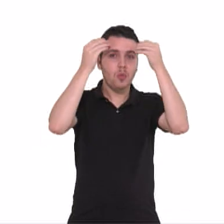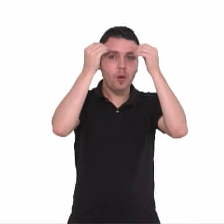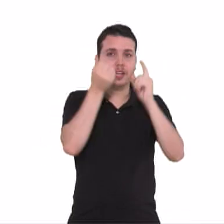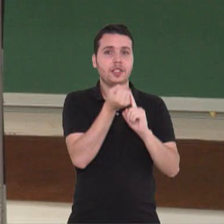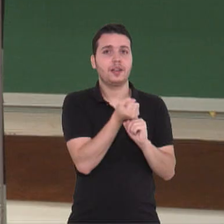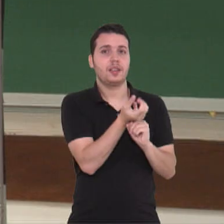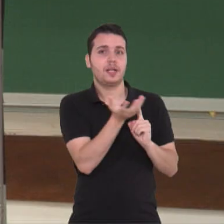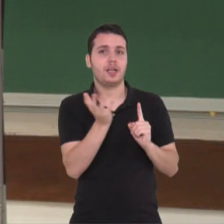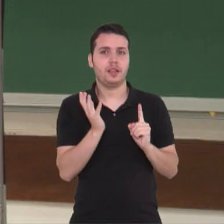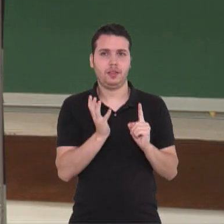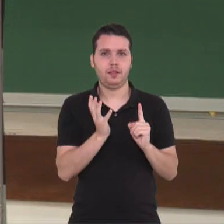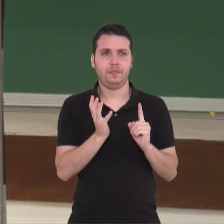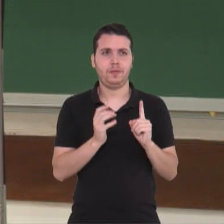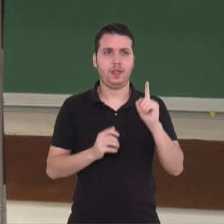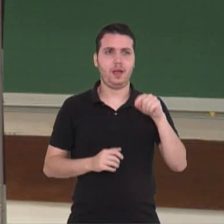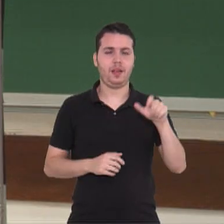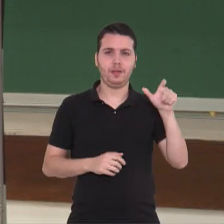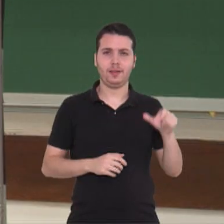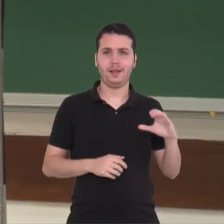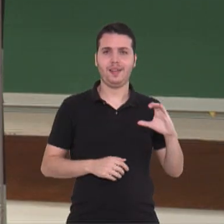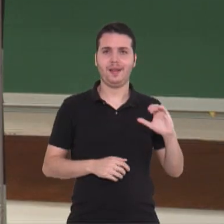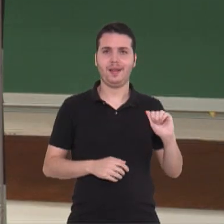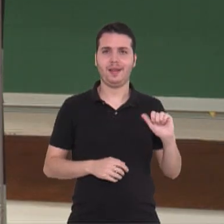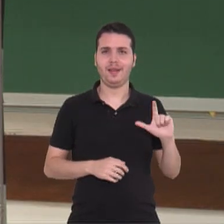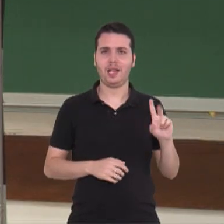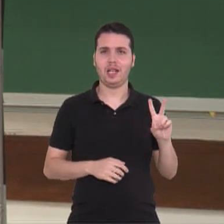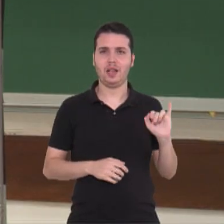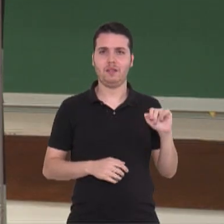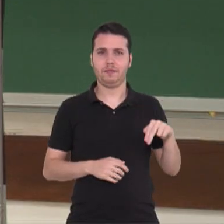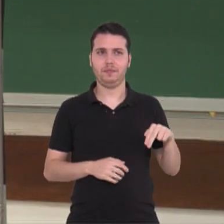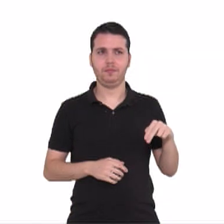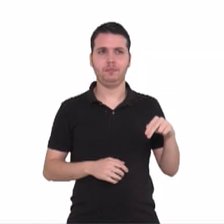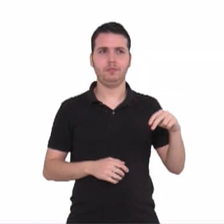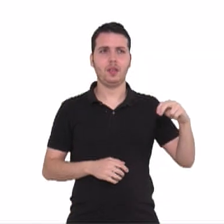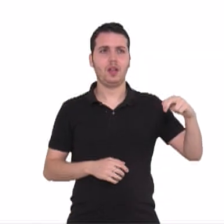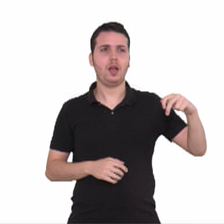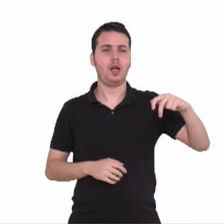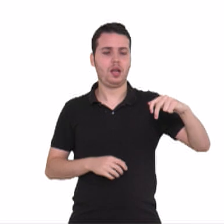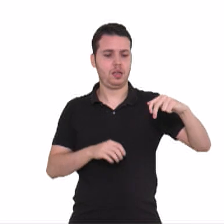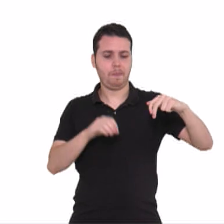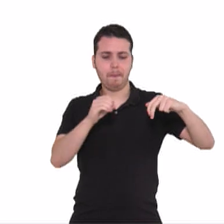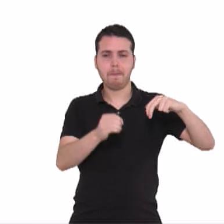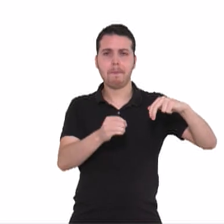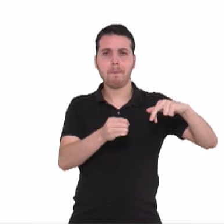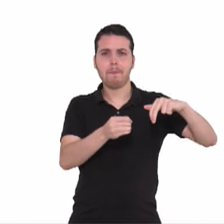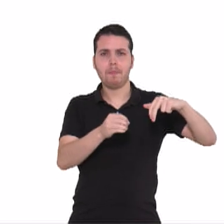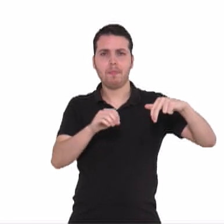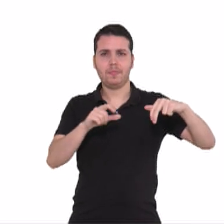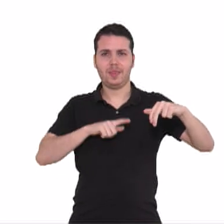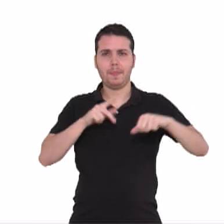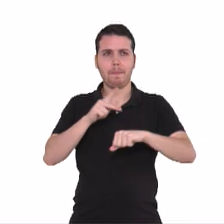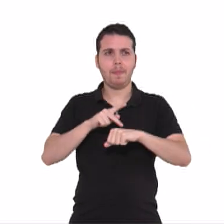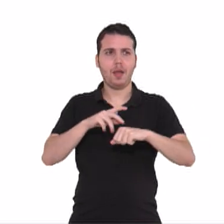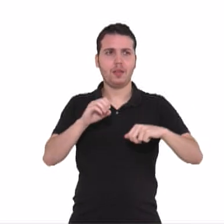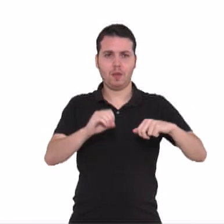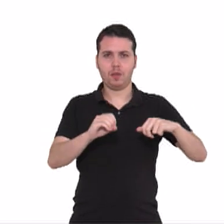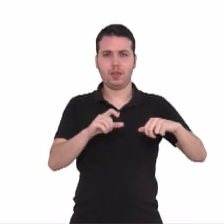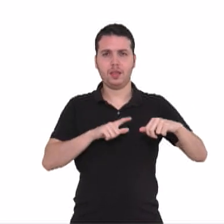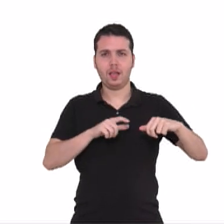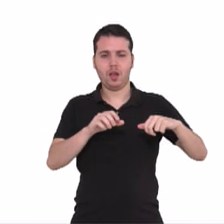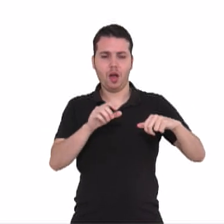é o Kelvin... Ele está andando ali, o que aconteceu? Tem uma onomatopeia